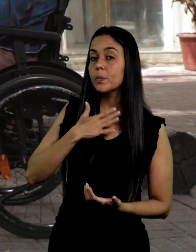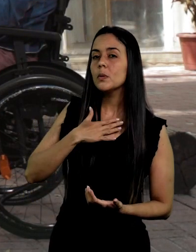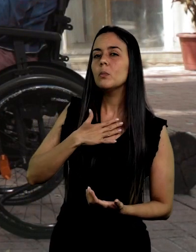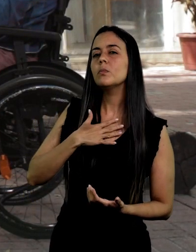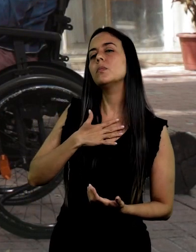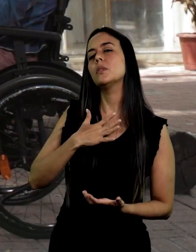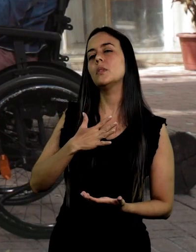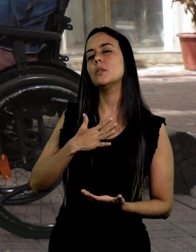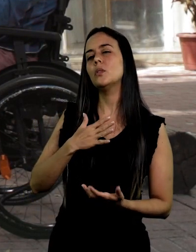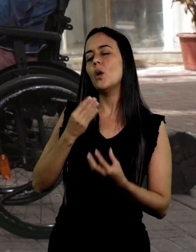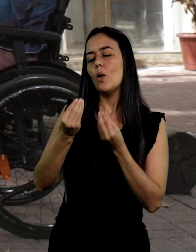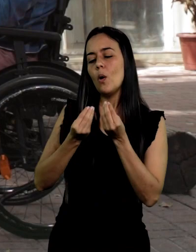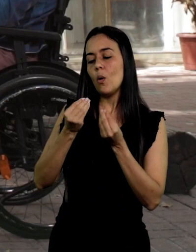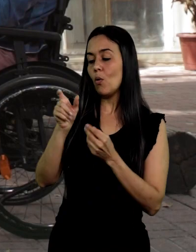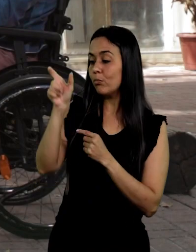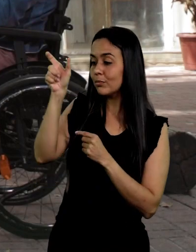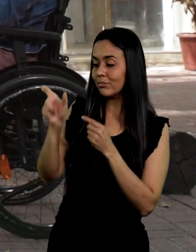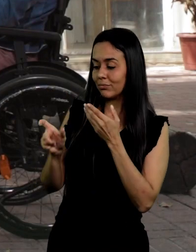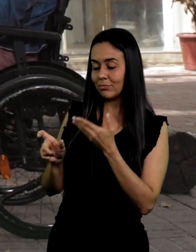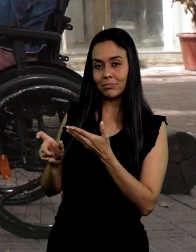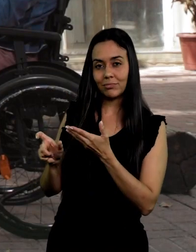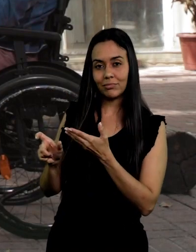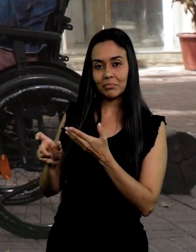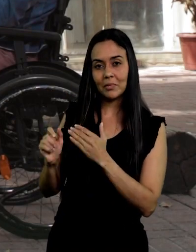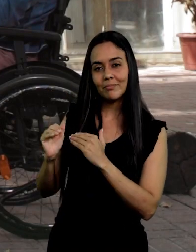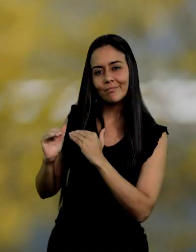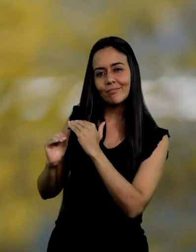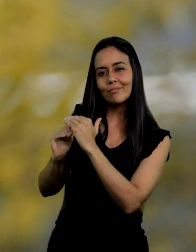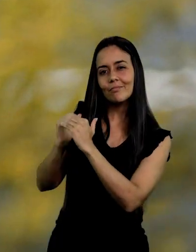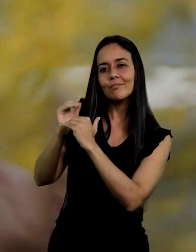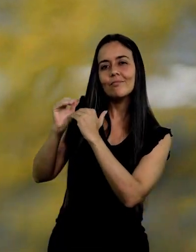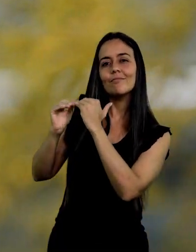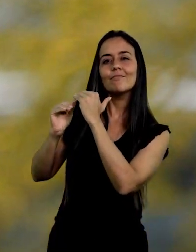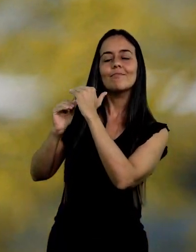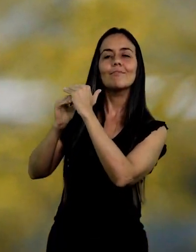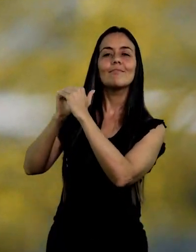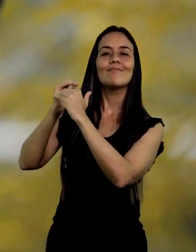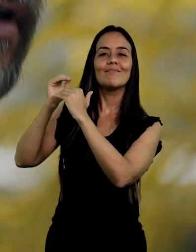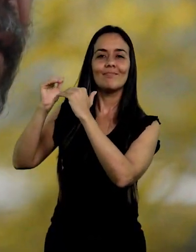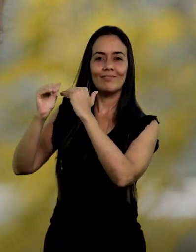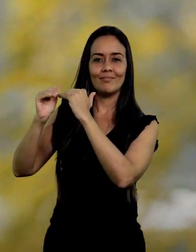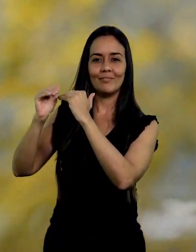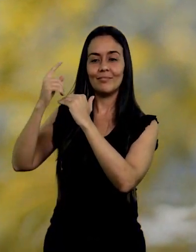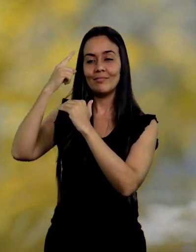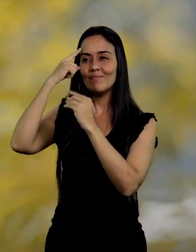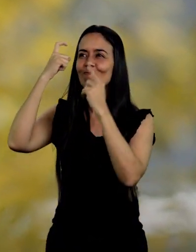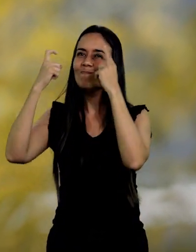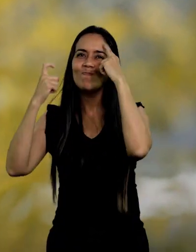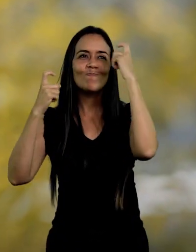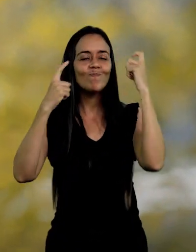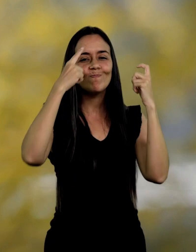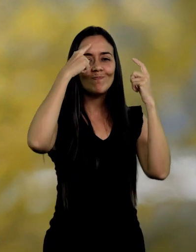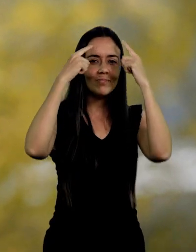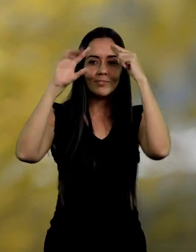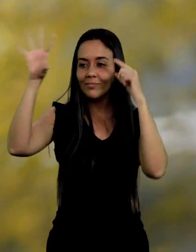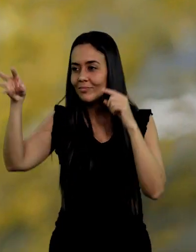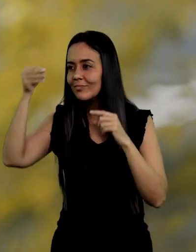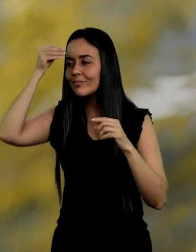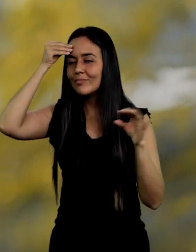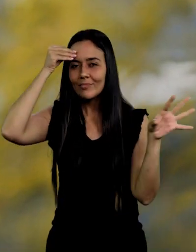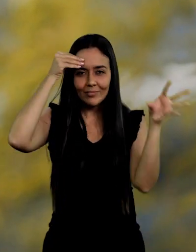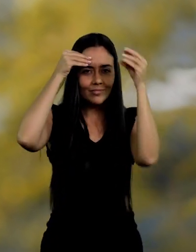do melhorismo, para a gente se agenciar com ideias que tornam a nossa vida um pouco mais interessante,